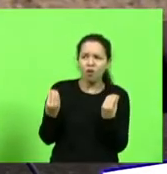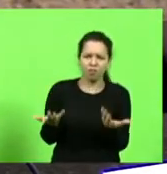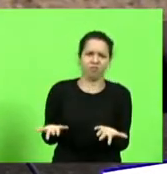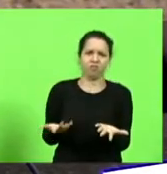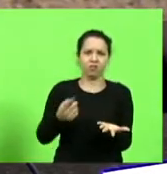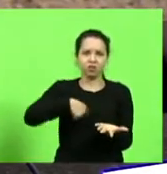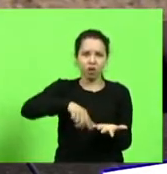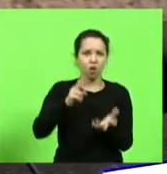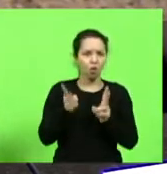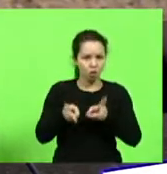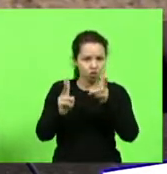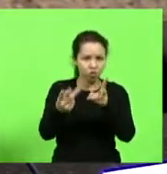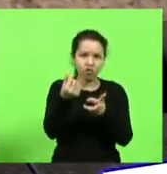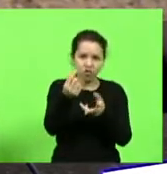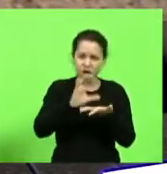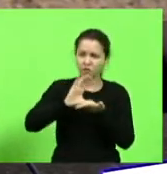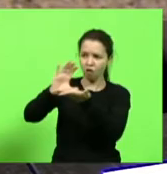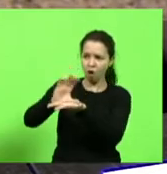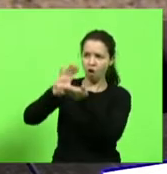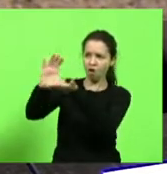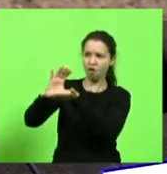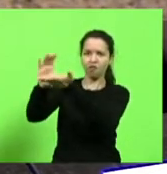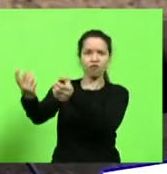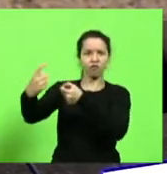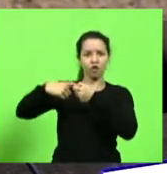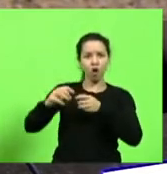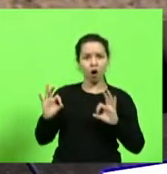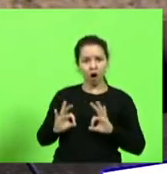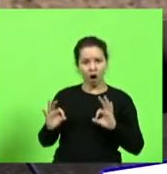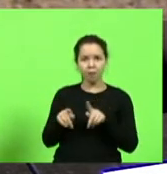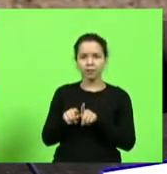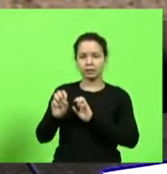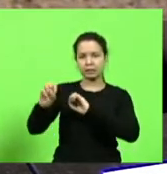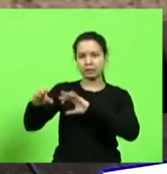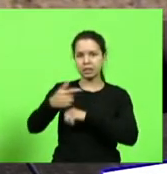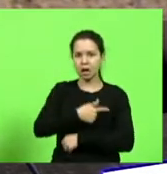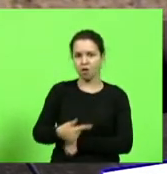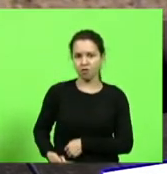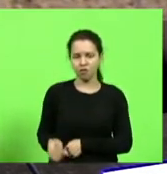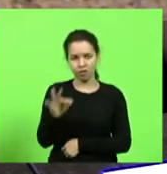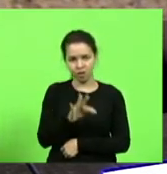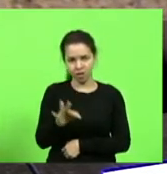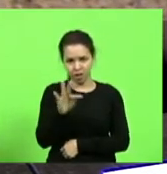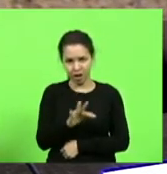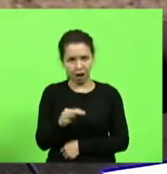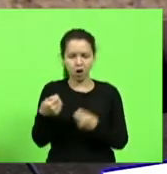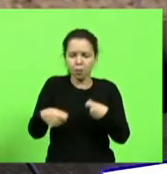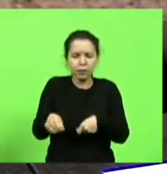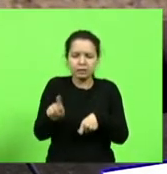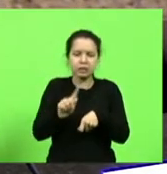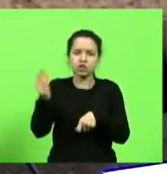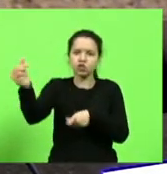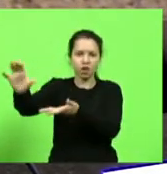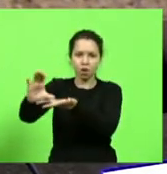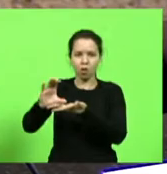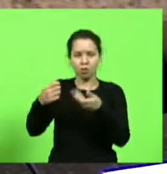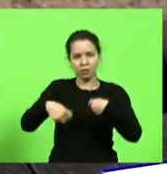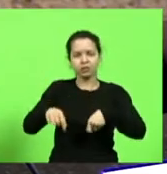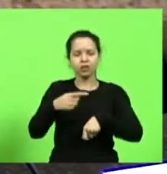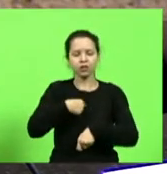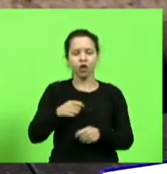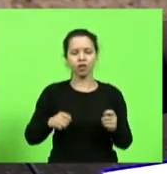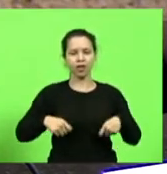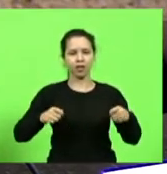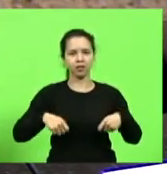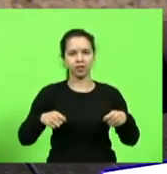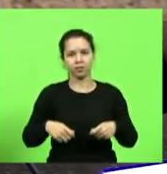continuar enviando, nada voltando, e ainda ensinando o governo federal de que não precisa mandar, porque nós damos contas do recado